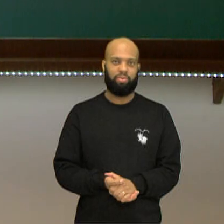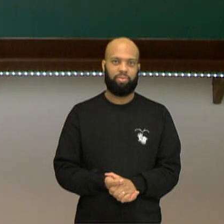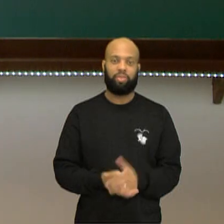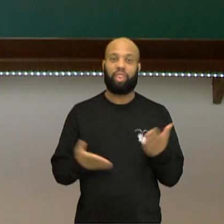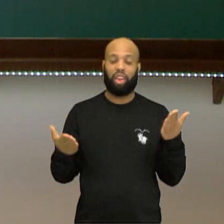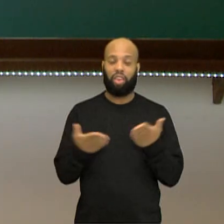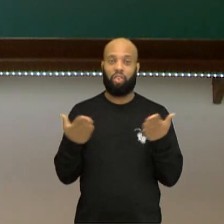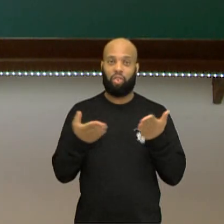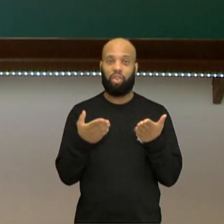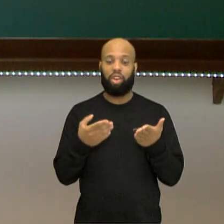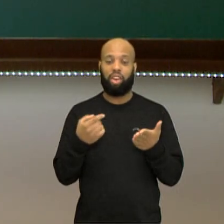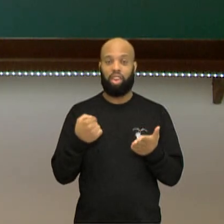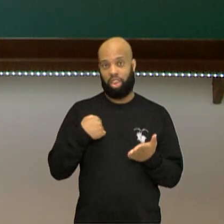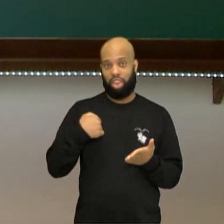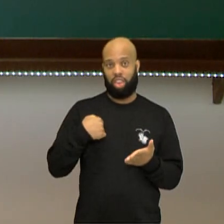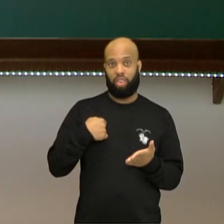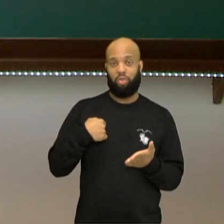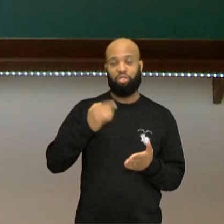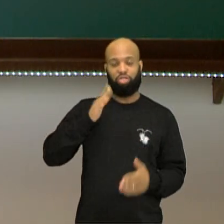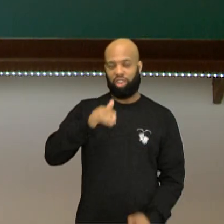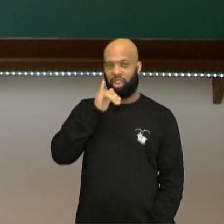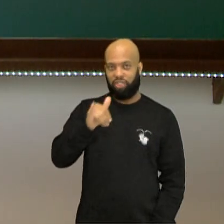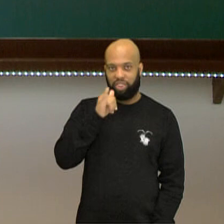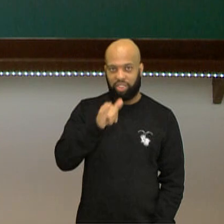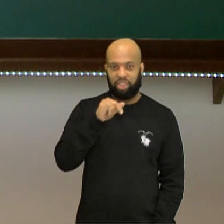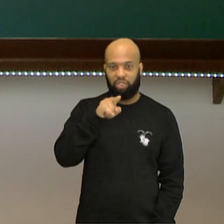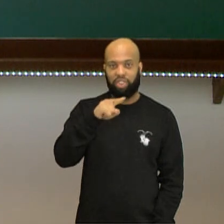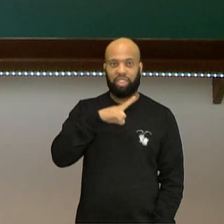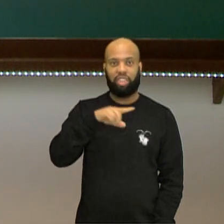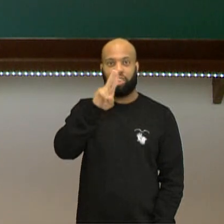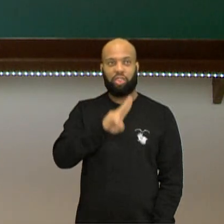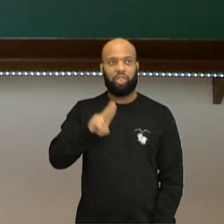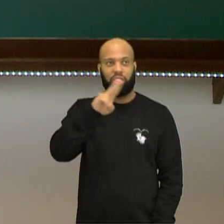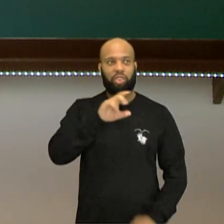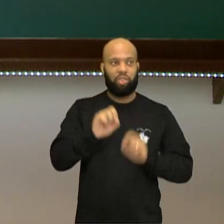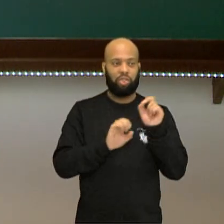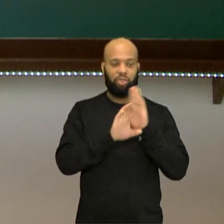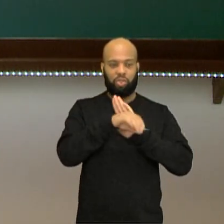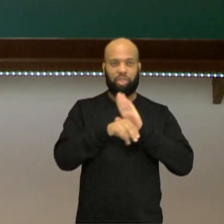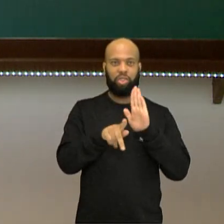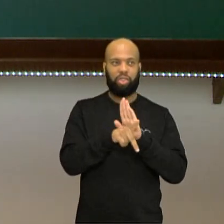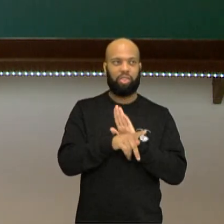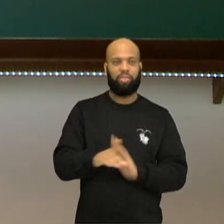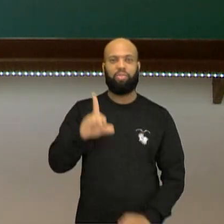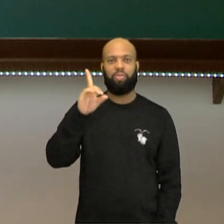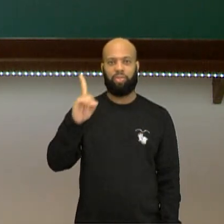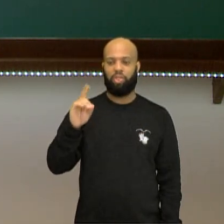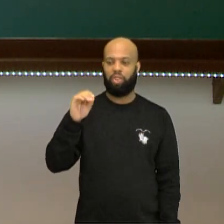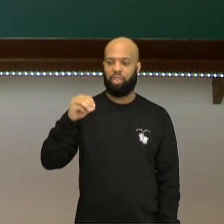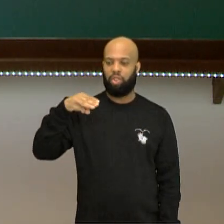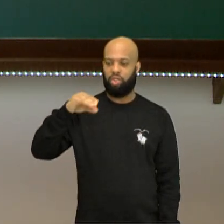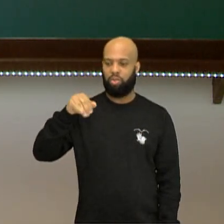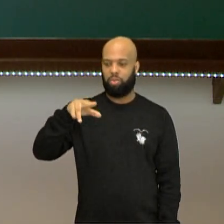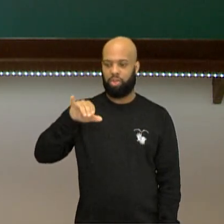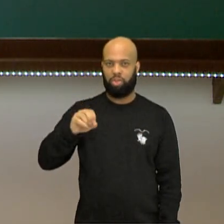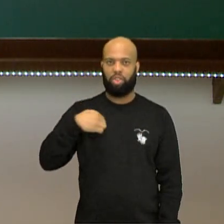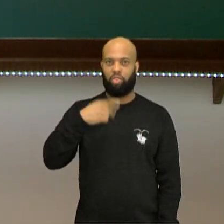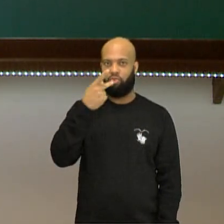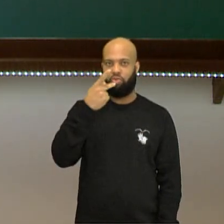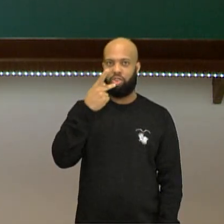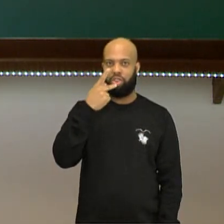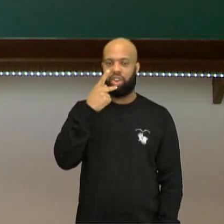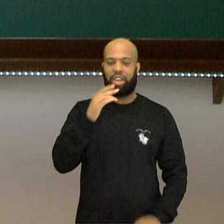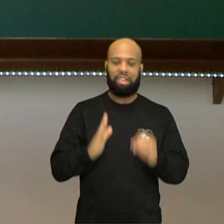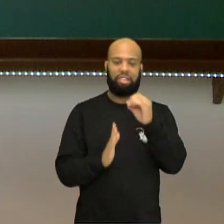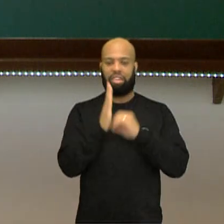Vamos lá então, pessoal, como eu disse, vocês vão usar a definição de domínio, tá bom? Eu falei de função de tangente, não,